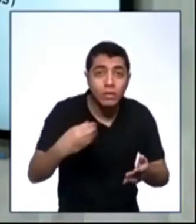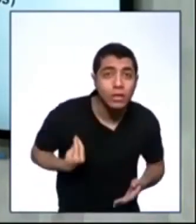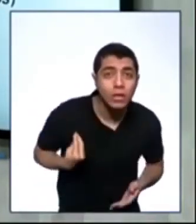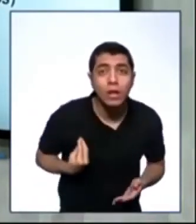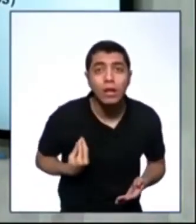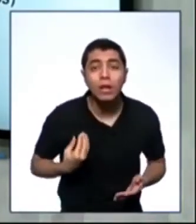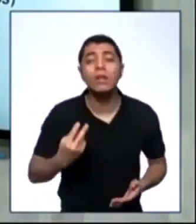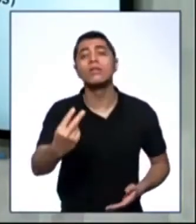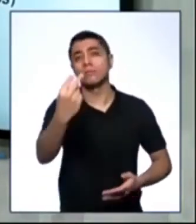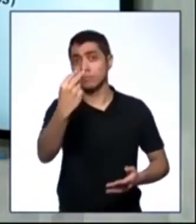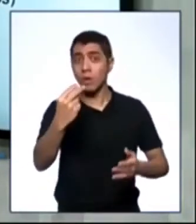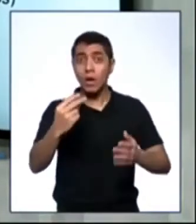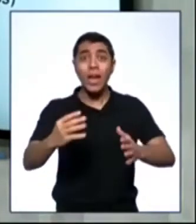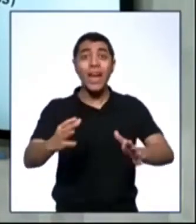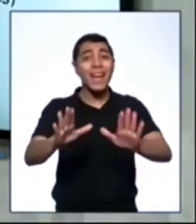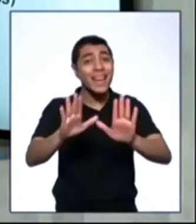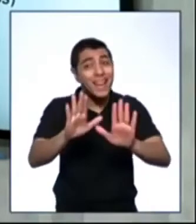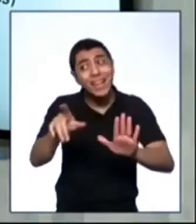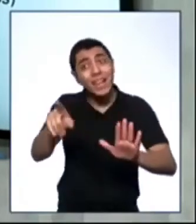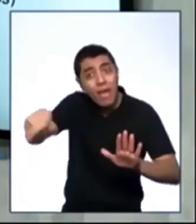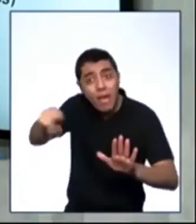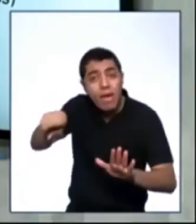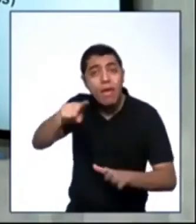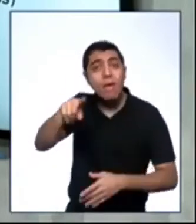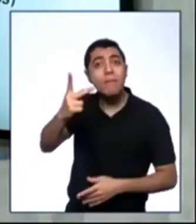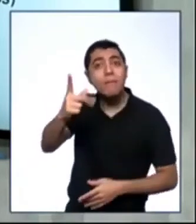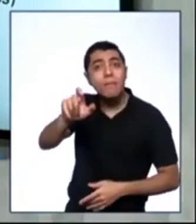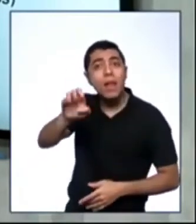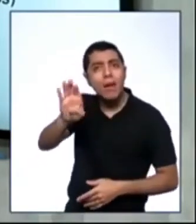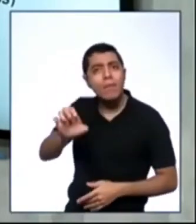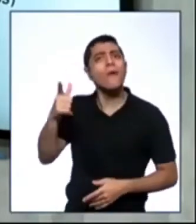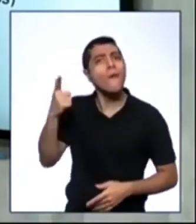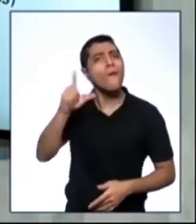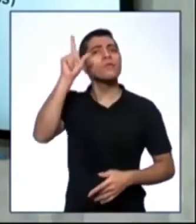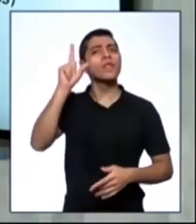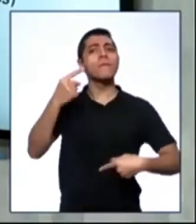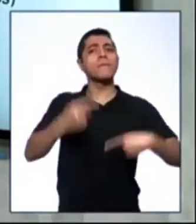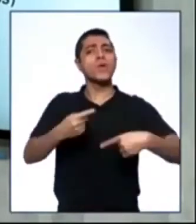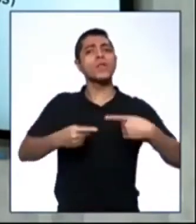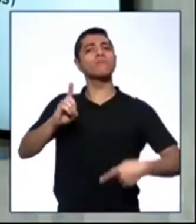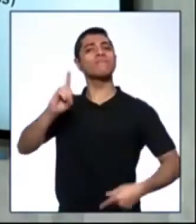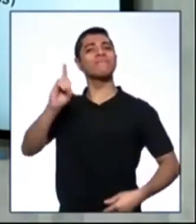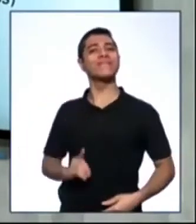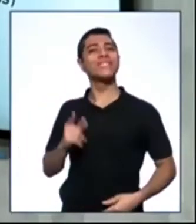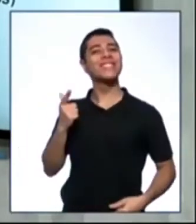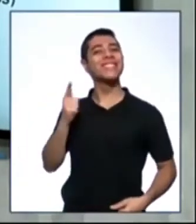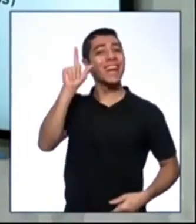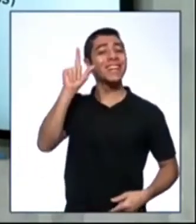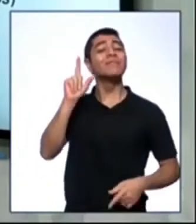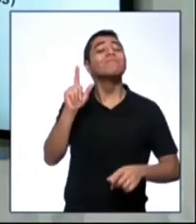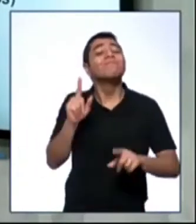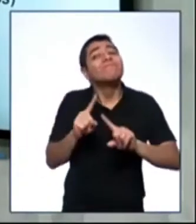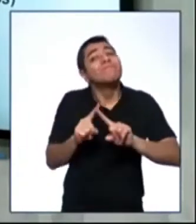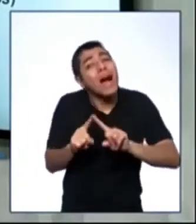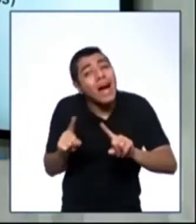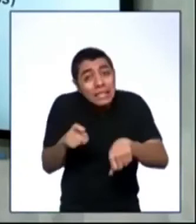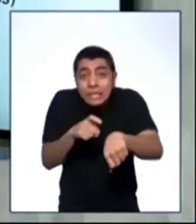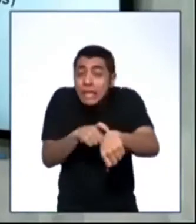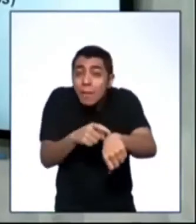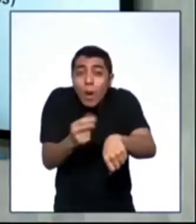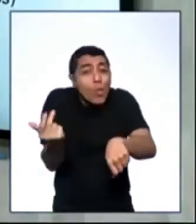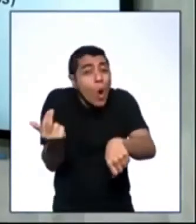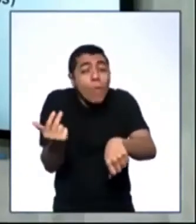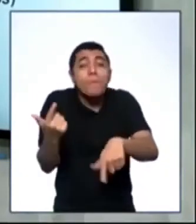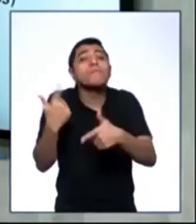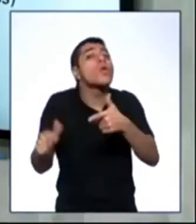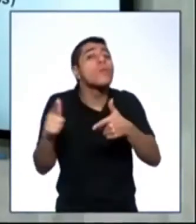Ao mesmo tempo que a plebe consegue direitos políticos, ela passa por um problemão, que é o êxodo rural.